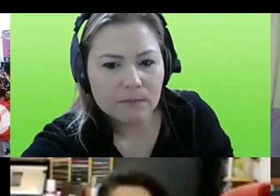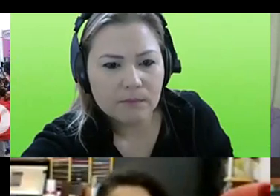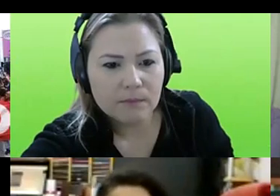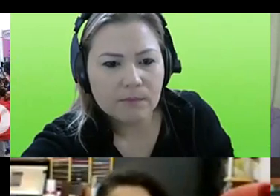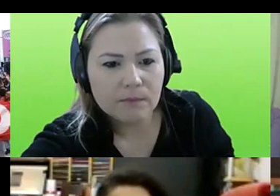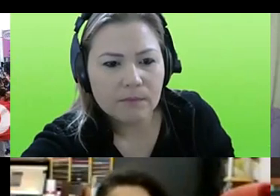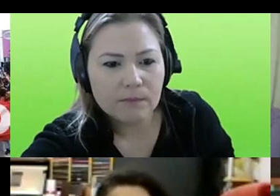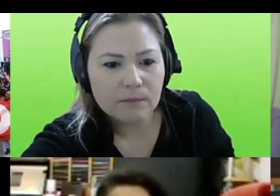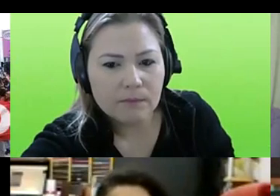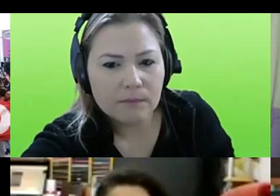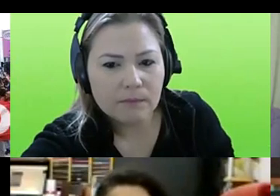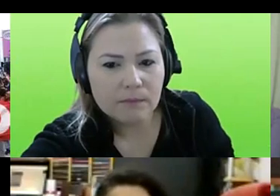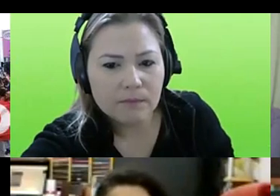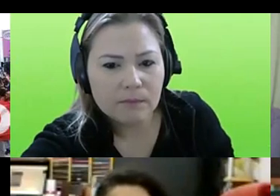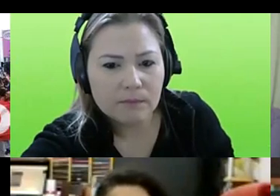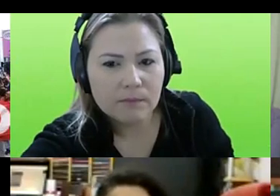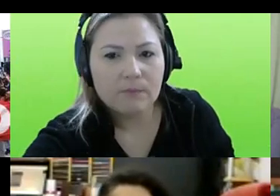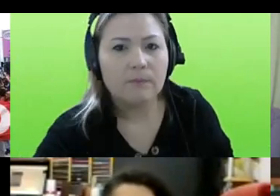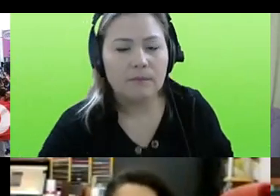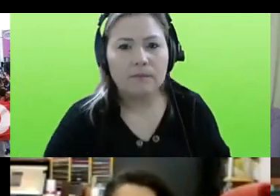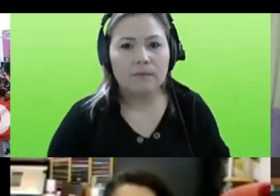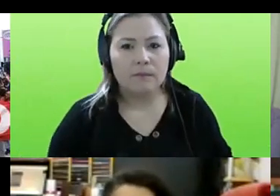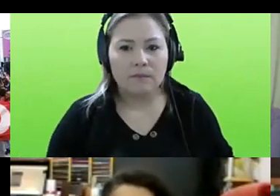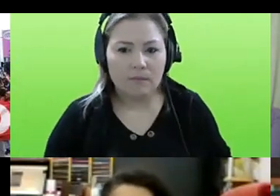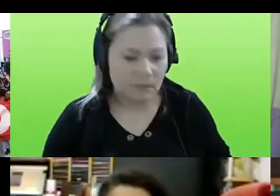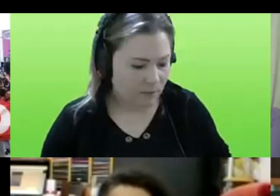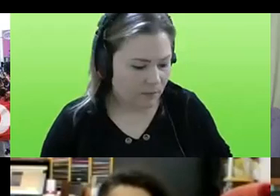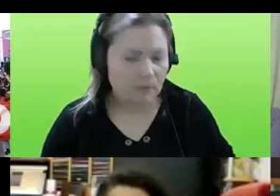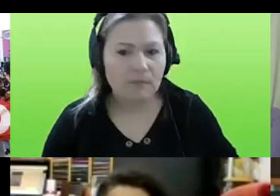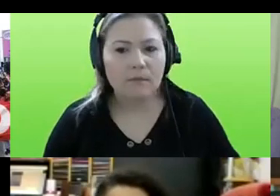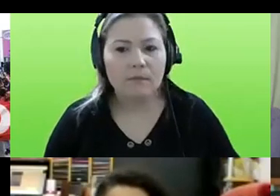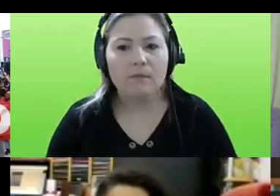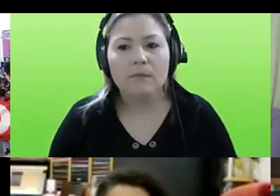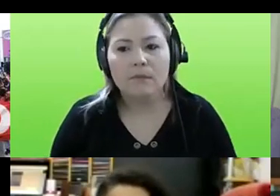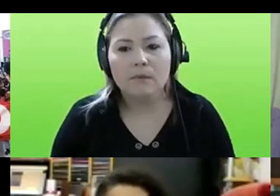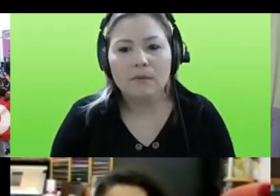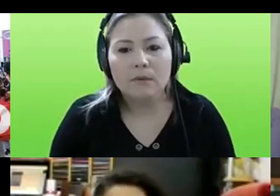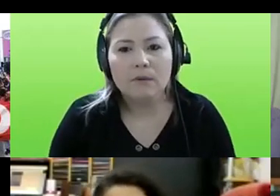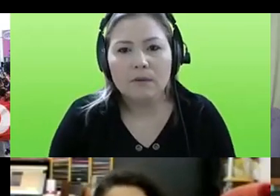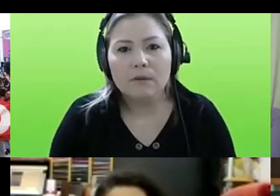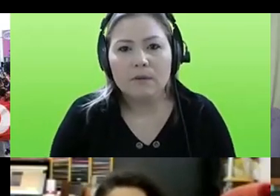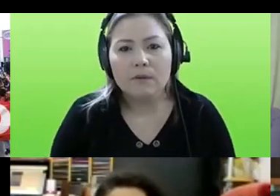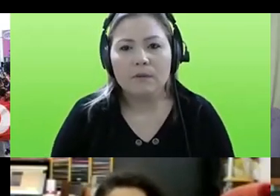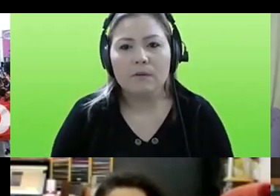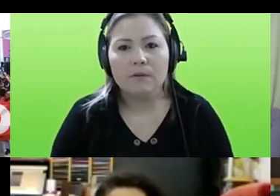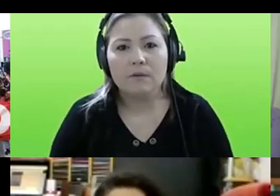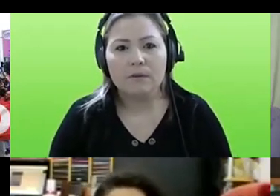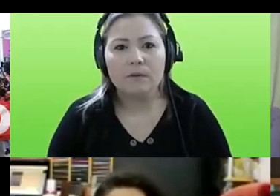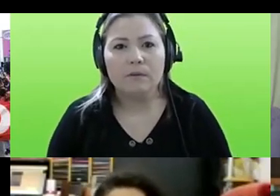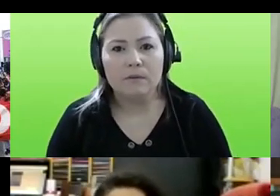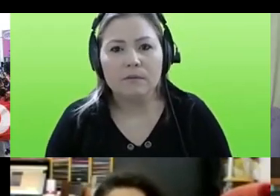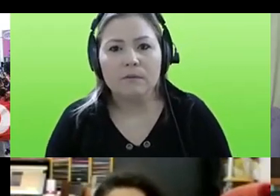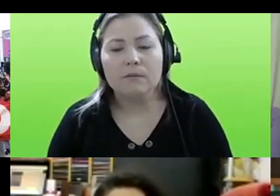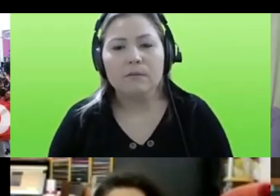pinga-fogo. E se a Kelly quiser, eu, pelo menos no semestre passado, algumas vezes eu tentava transcrever no